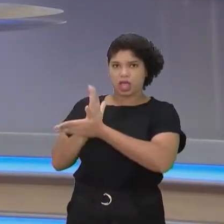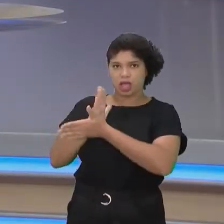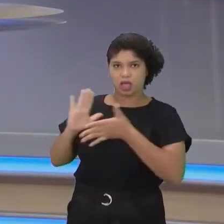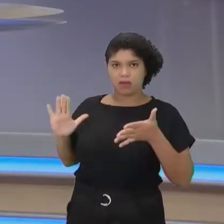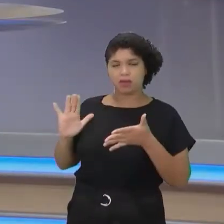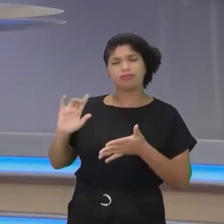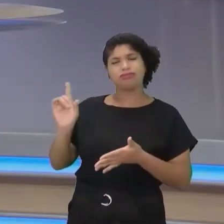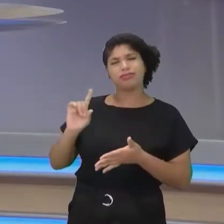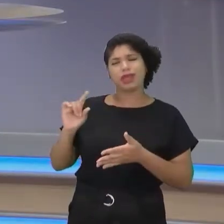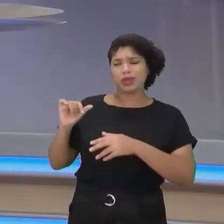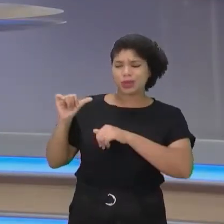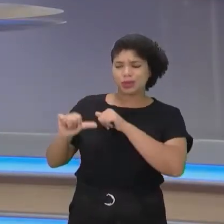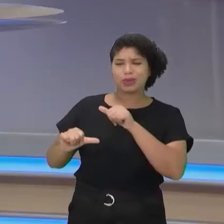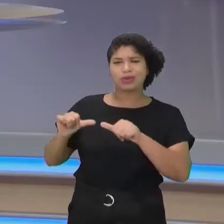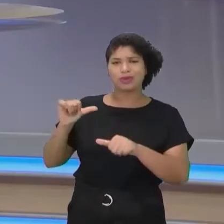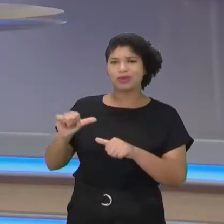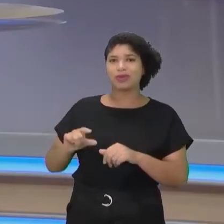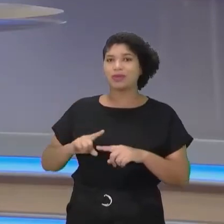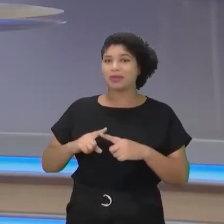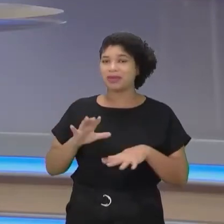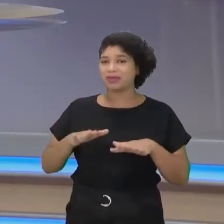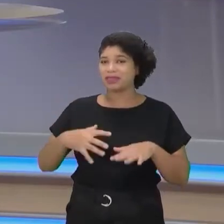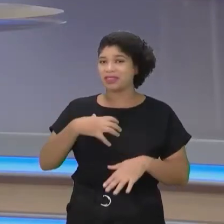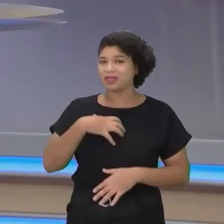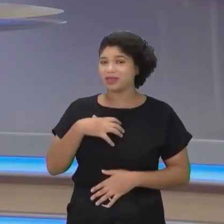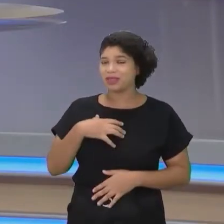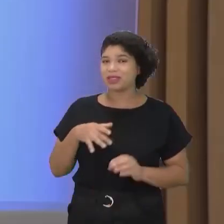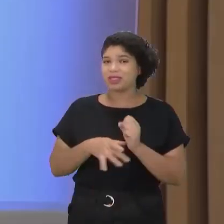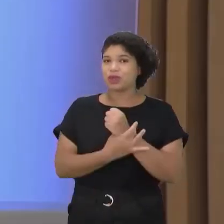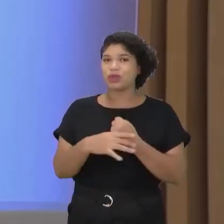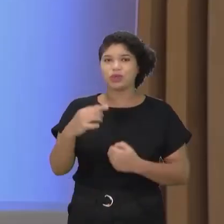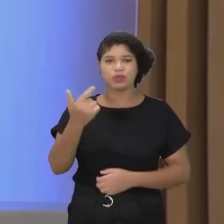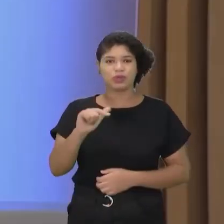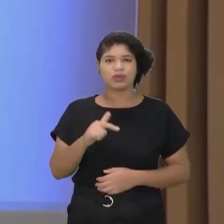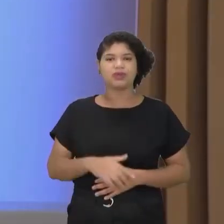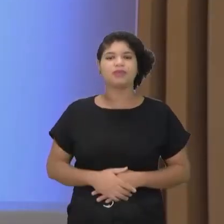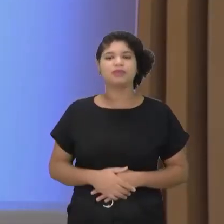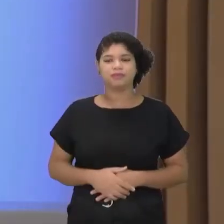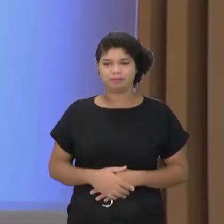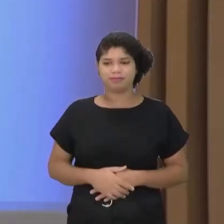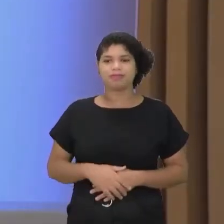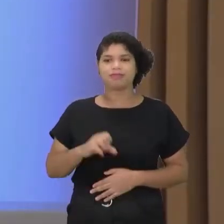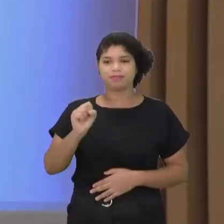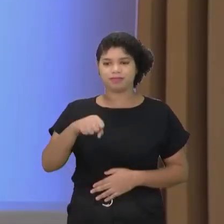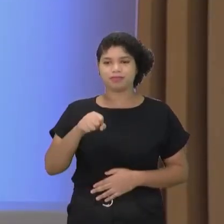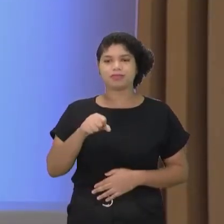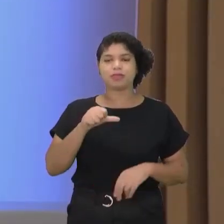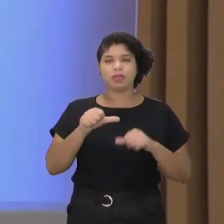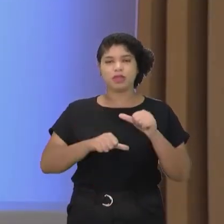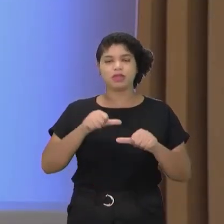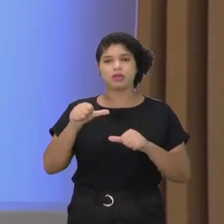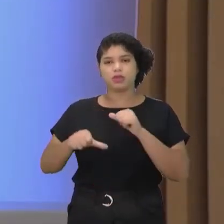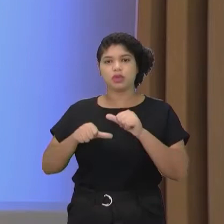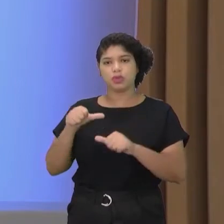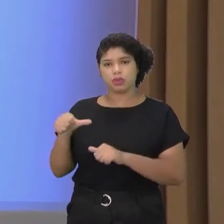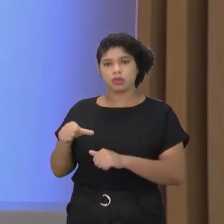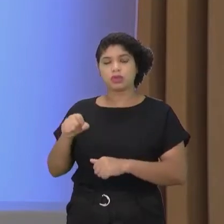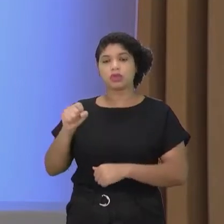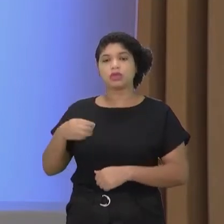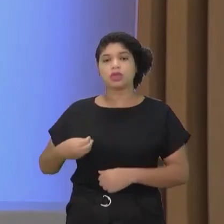muitas vezes, trazem uma sensação de insegurança. Então, e essas transformações, elas são ocasionadas justamente